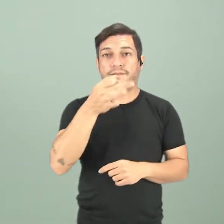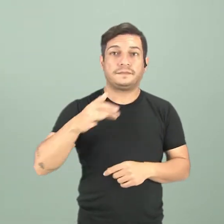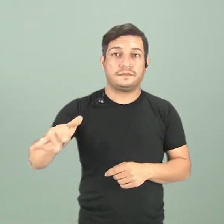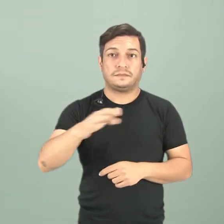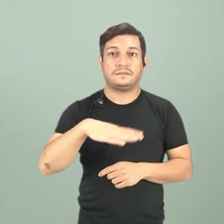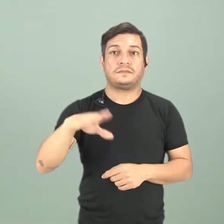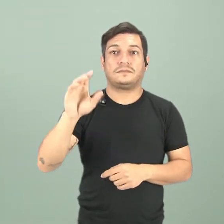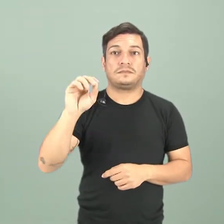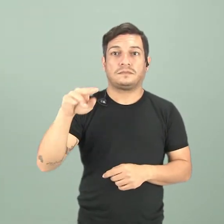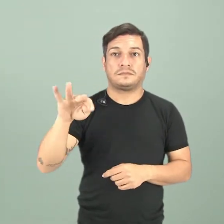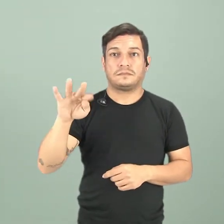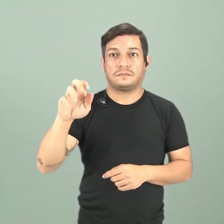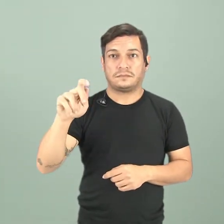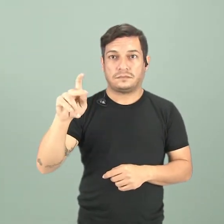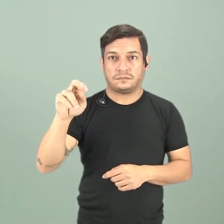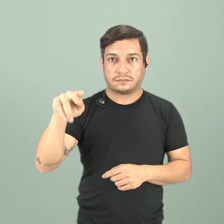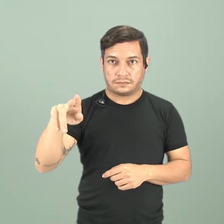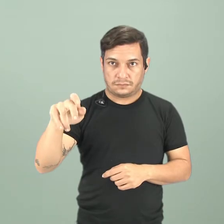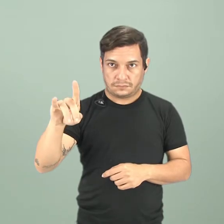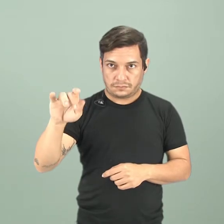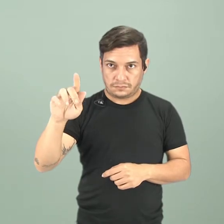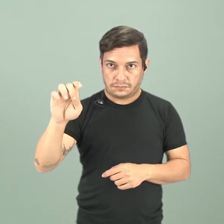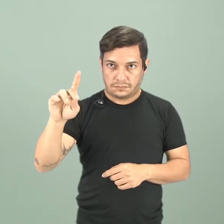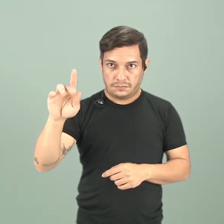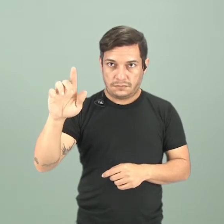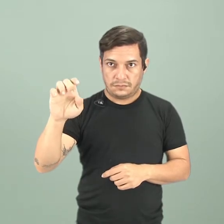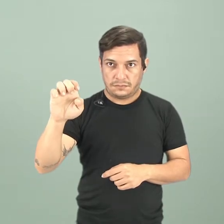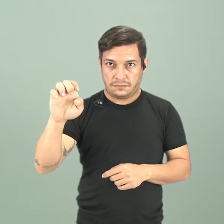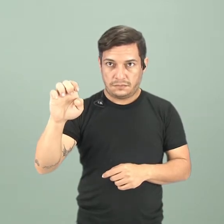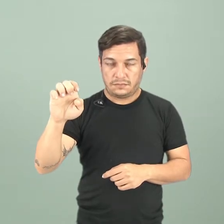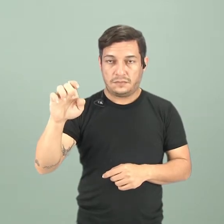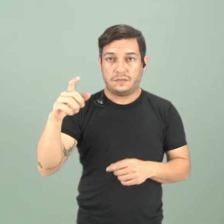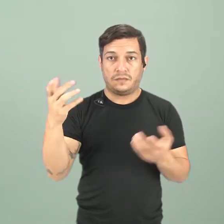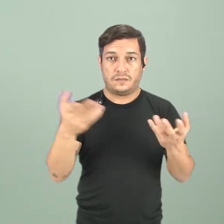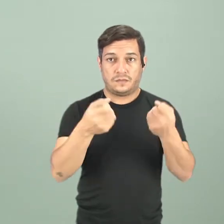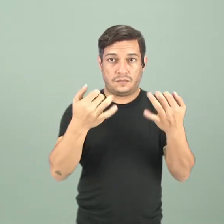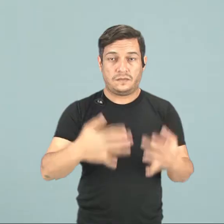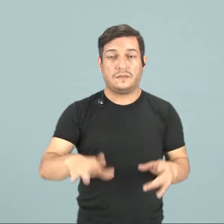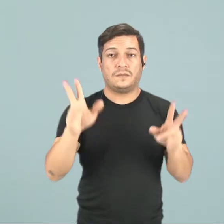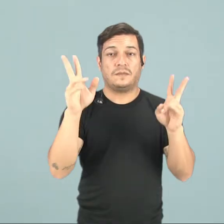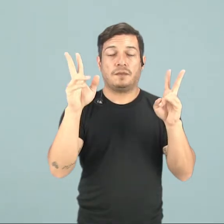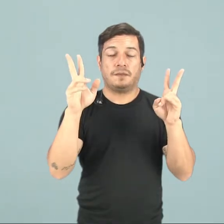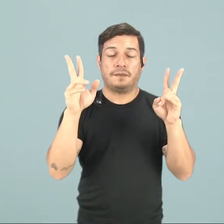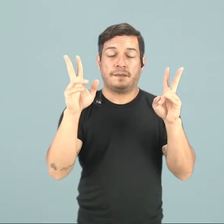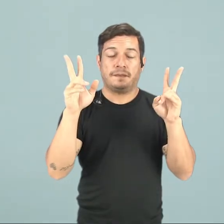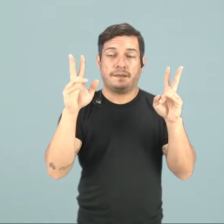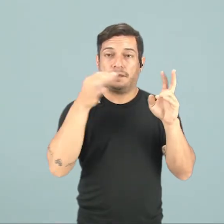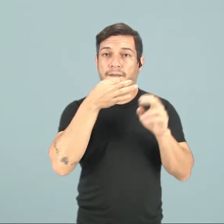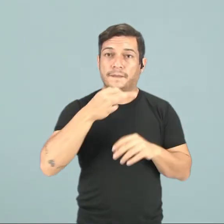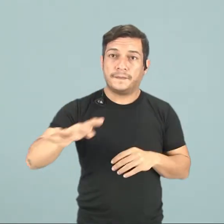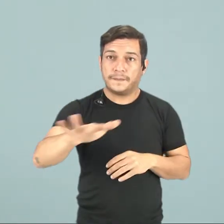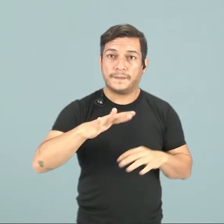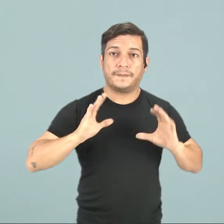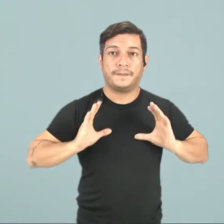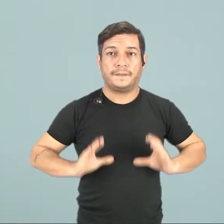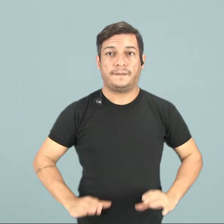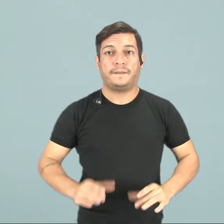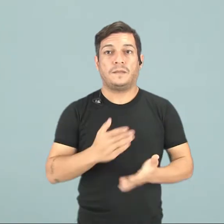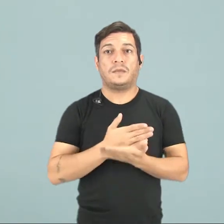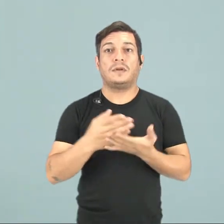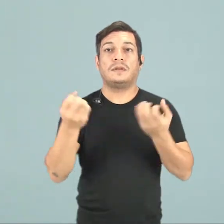Então, hoje, nós vamos tratar desse assunto, a democracia e cidadania, começando definindo o que